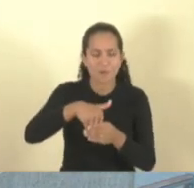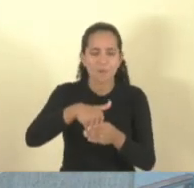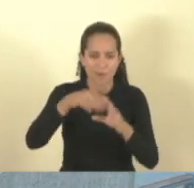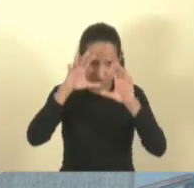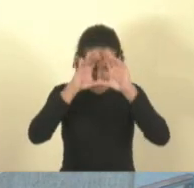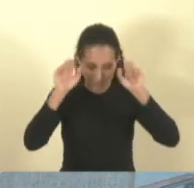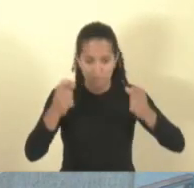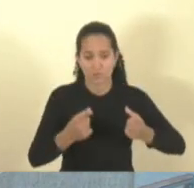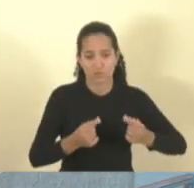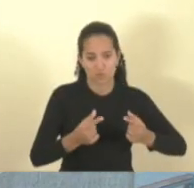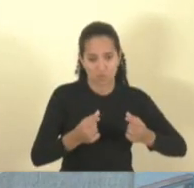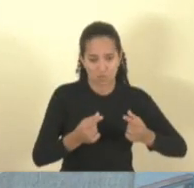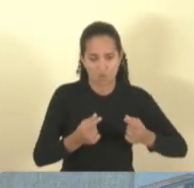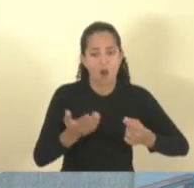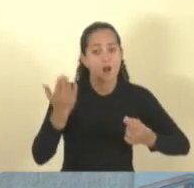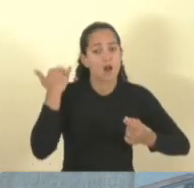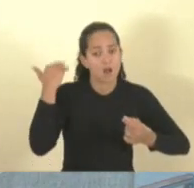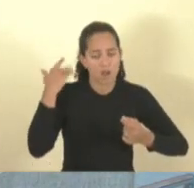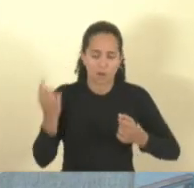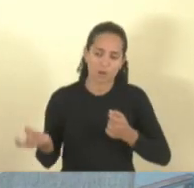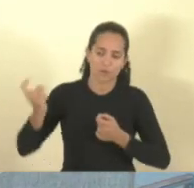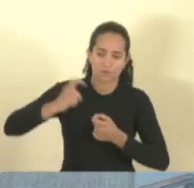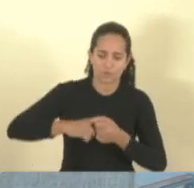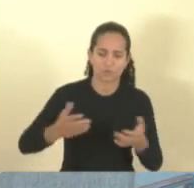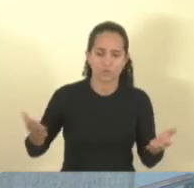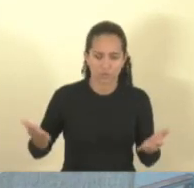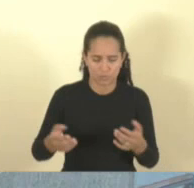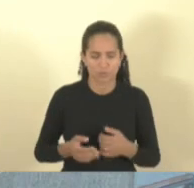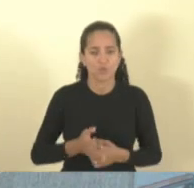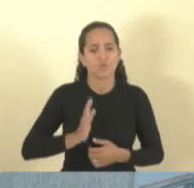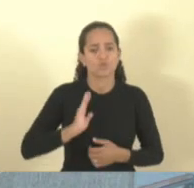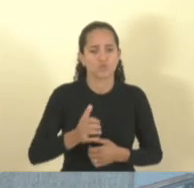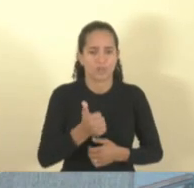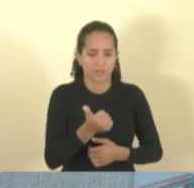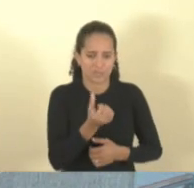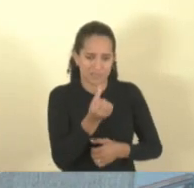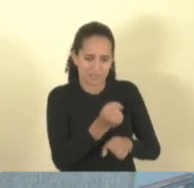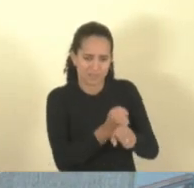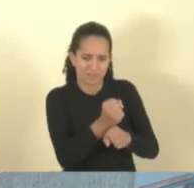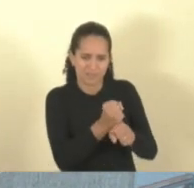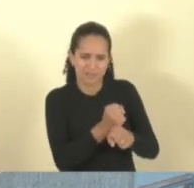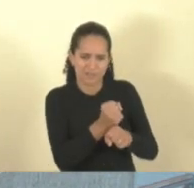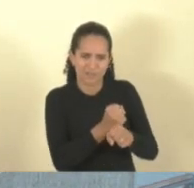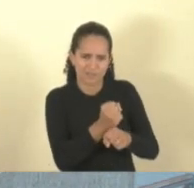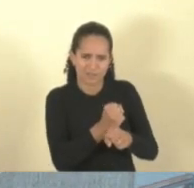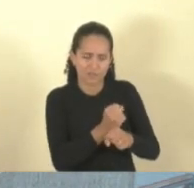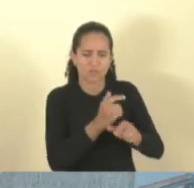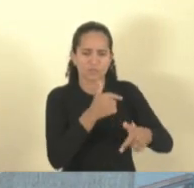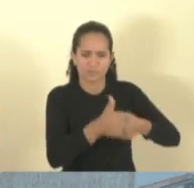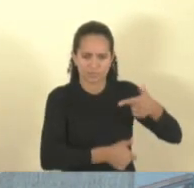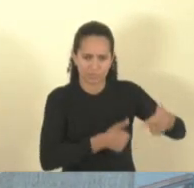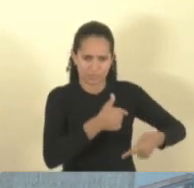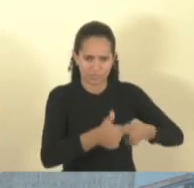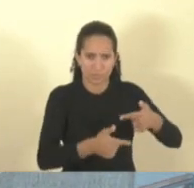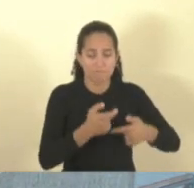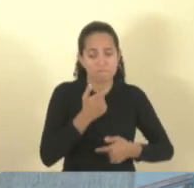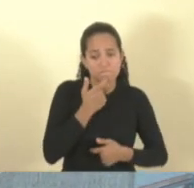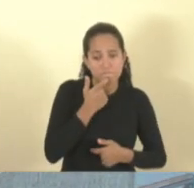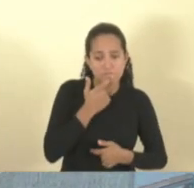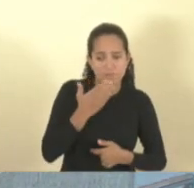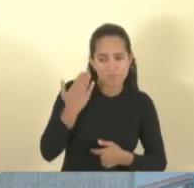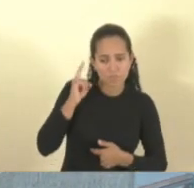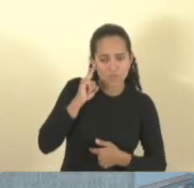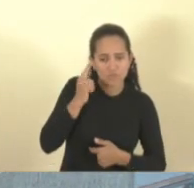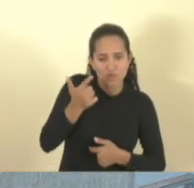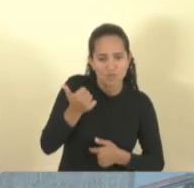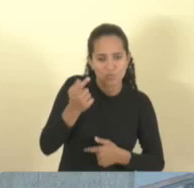para esse dia festivo. Passei 16 longos anos no governo do Estado, me desliguei recentemente, dia 12